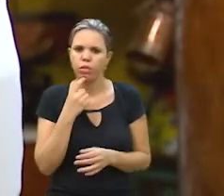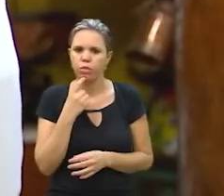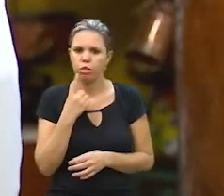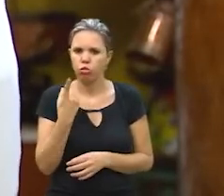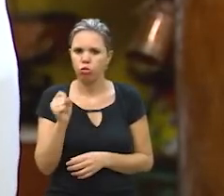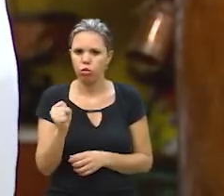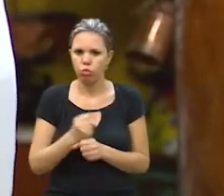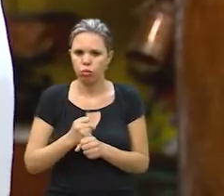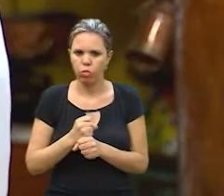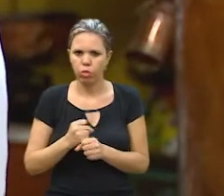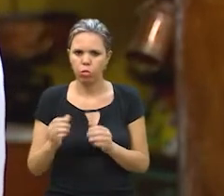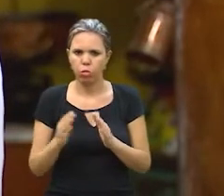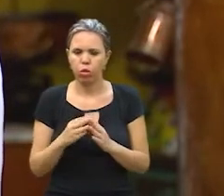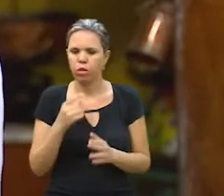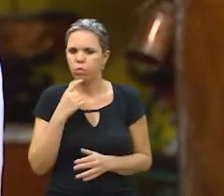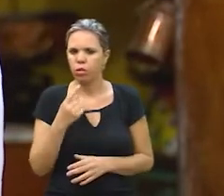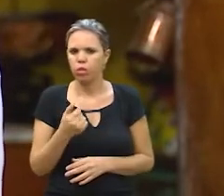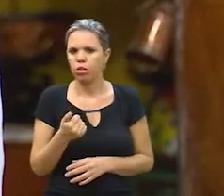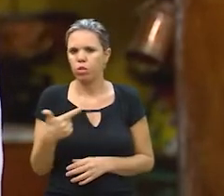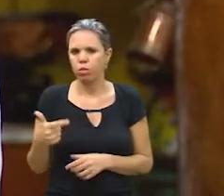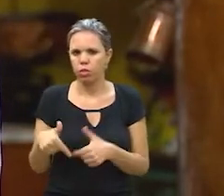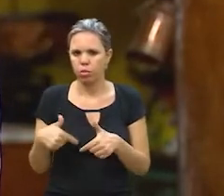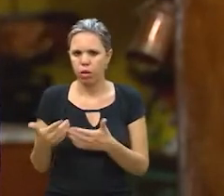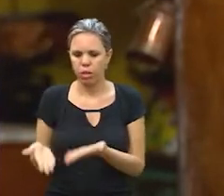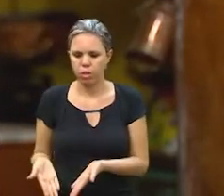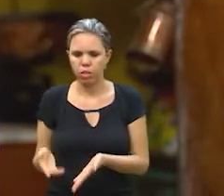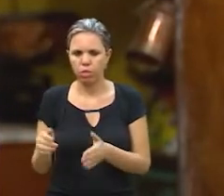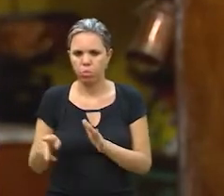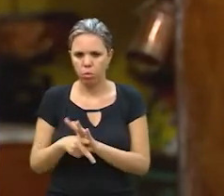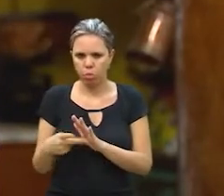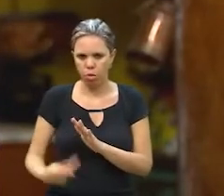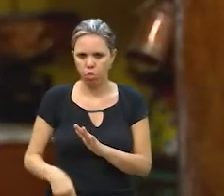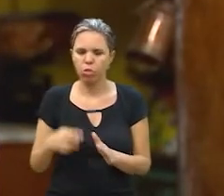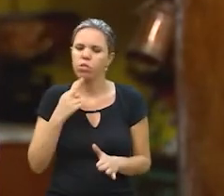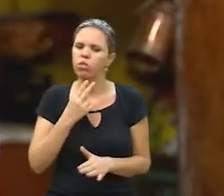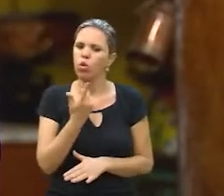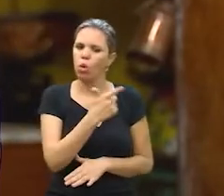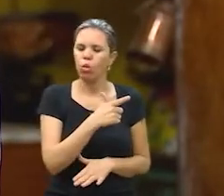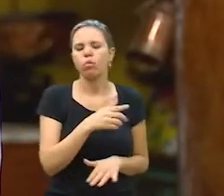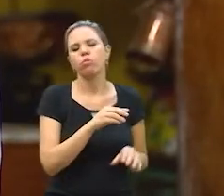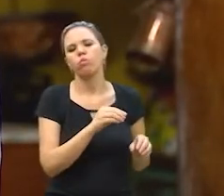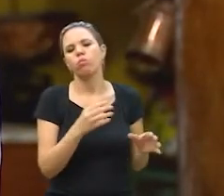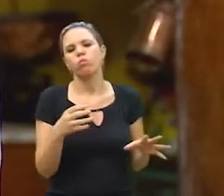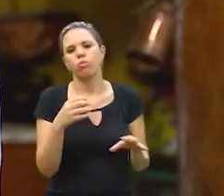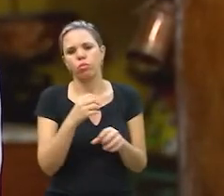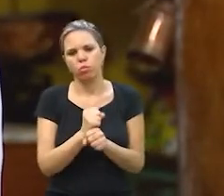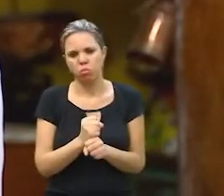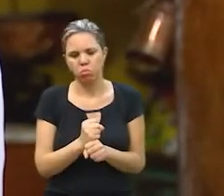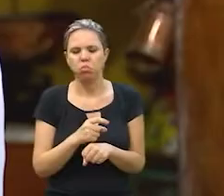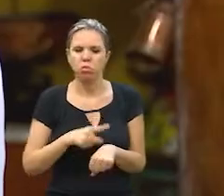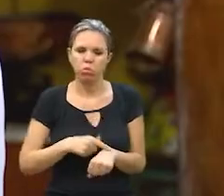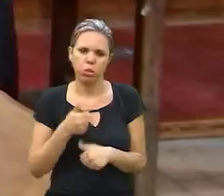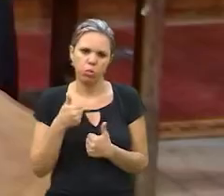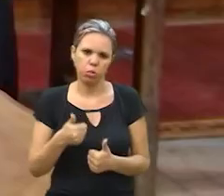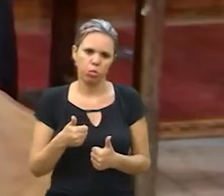Há 18 anos. 12 que eu trabalho aqui com eles. E aí, tempinho bom já,